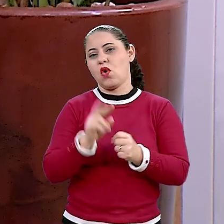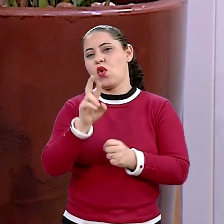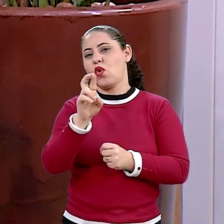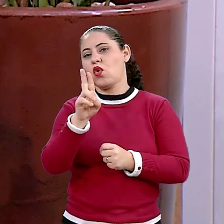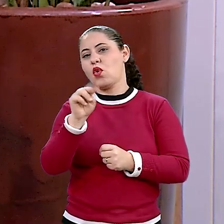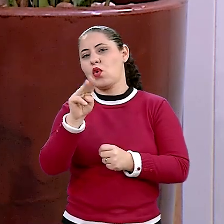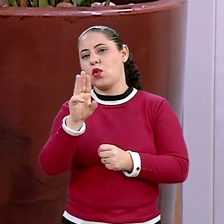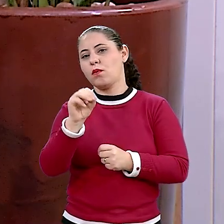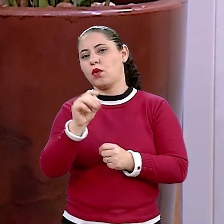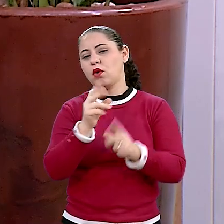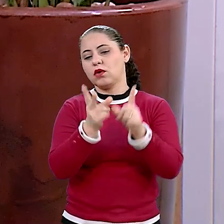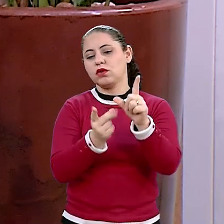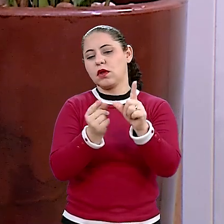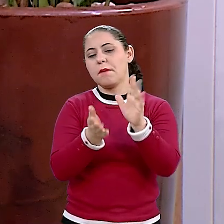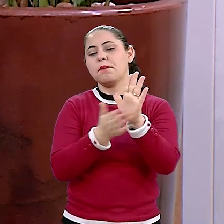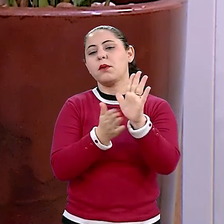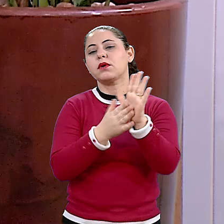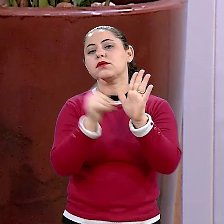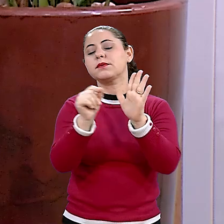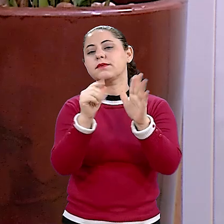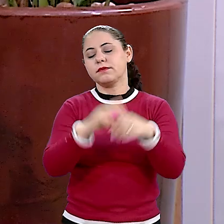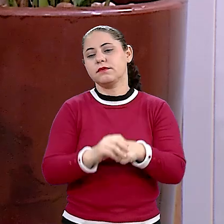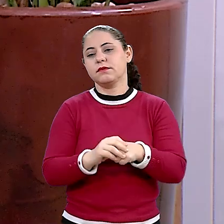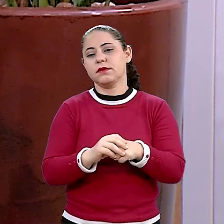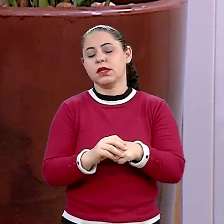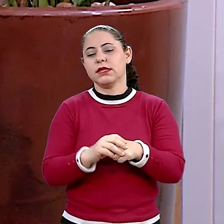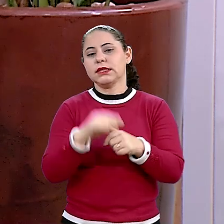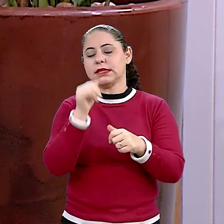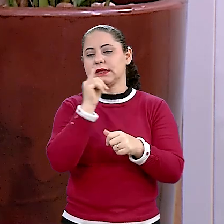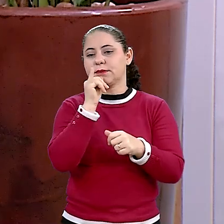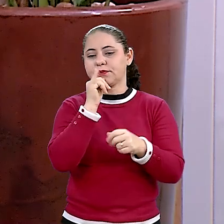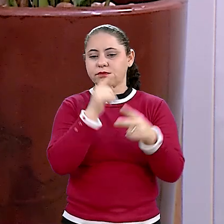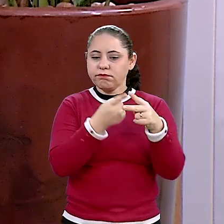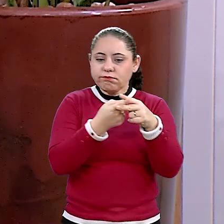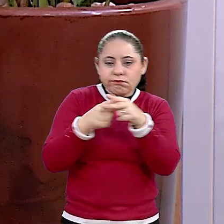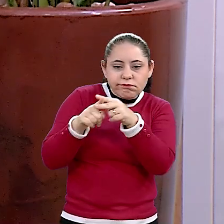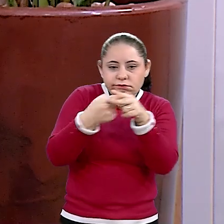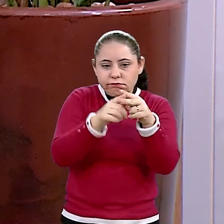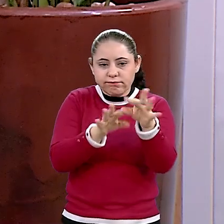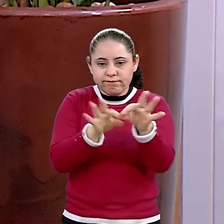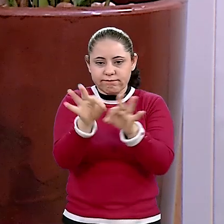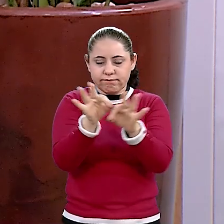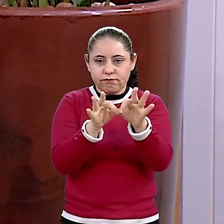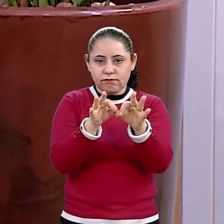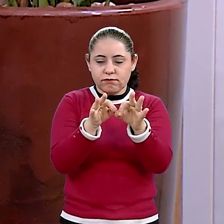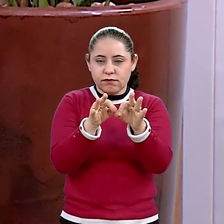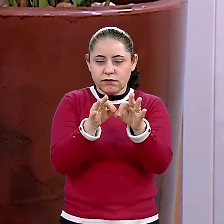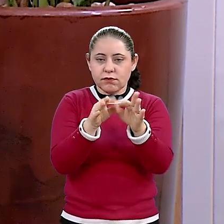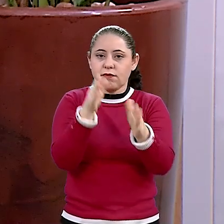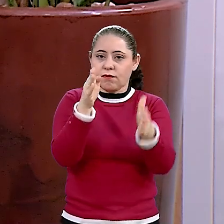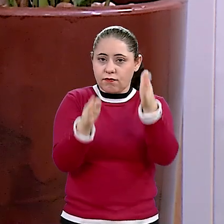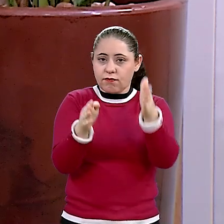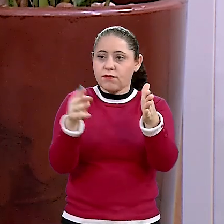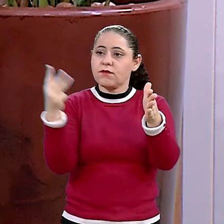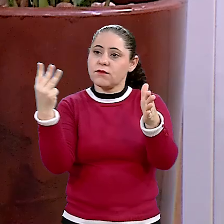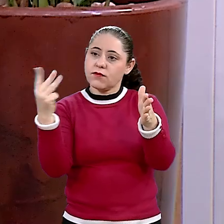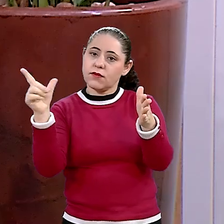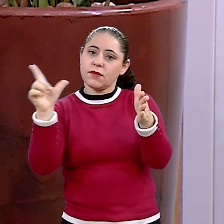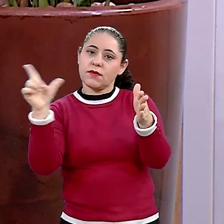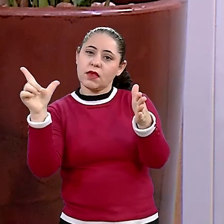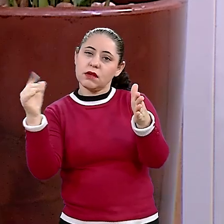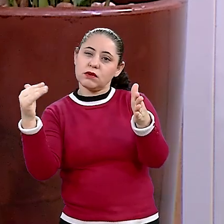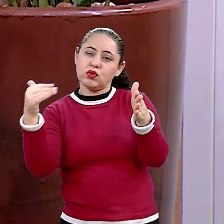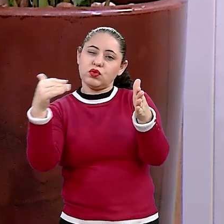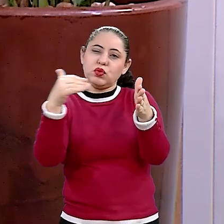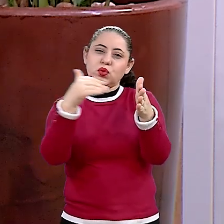uma proposta, que é a seguinte, eles revitalizariam primeiramente o trecho entre Três